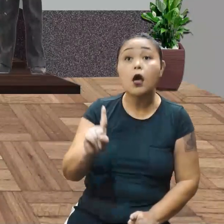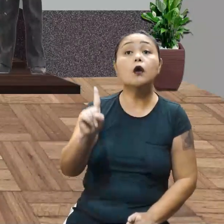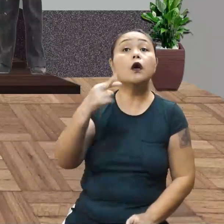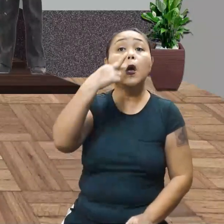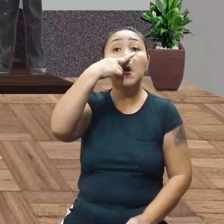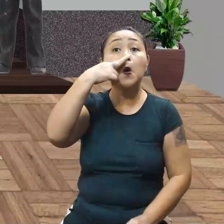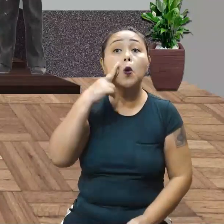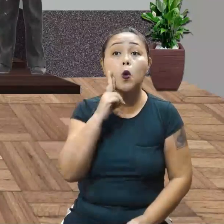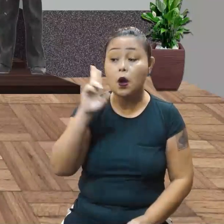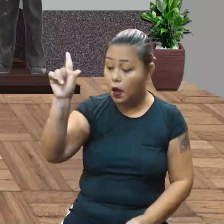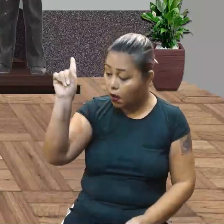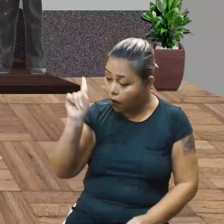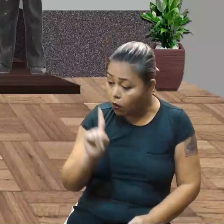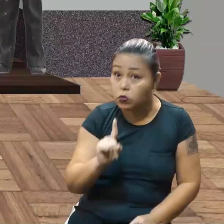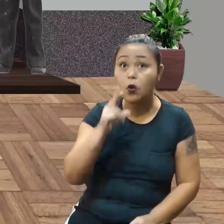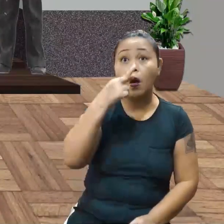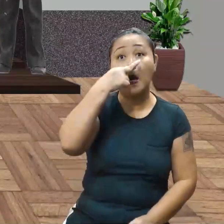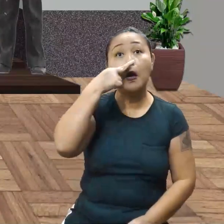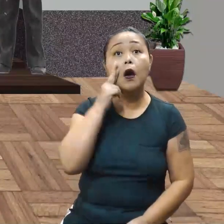Rondon,